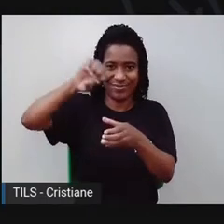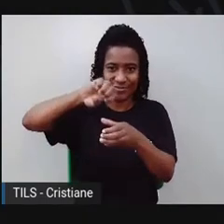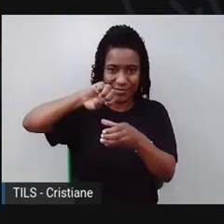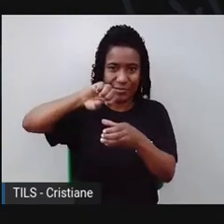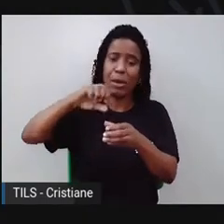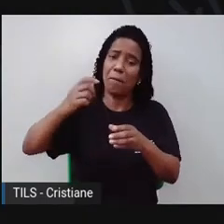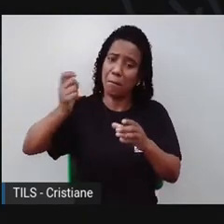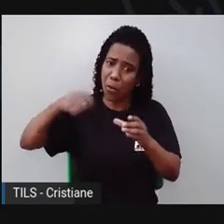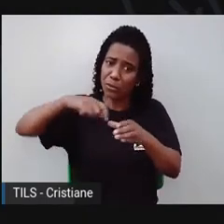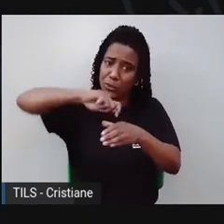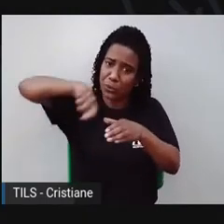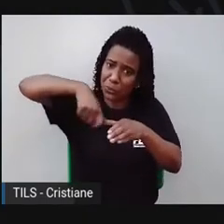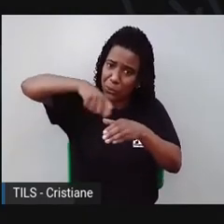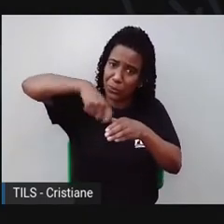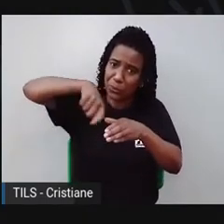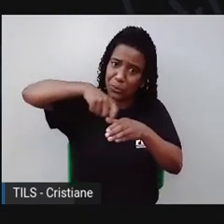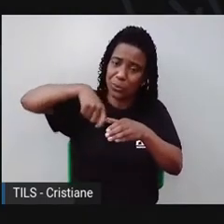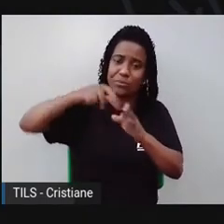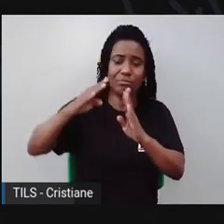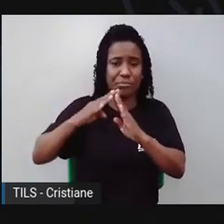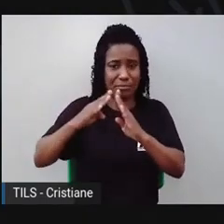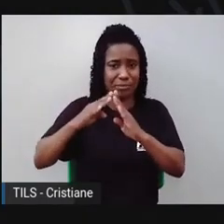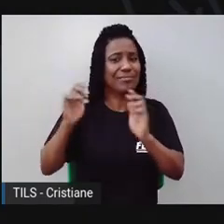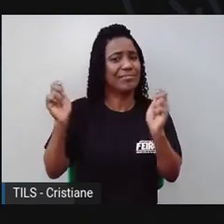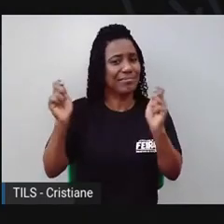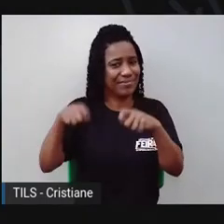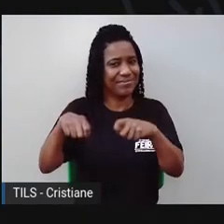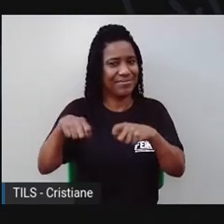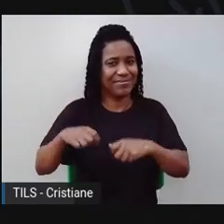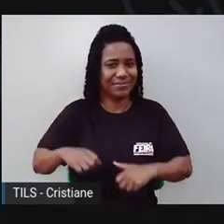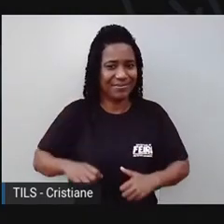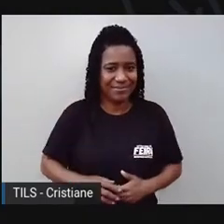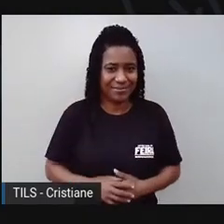colocar cola nessa massa, tá vendo?